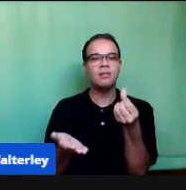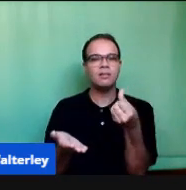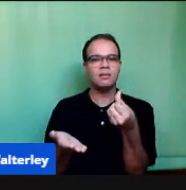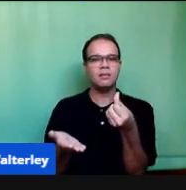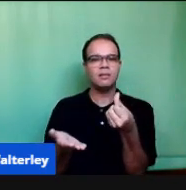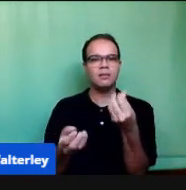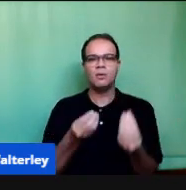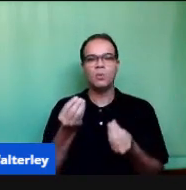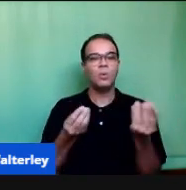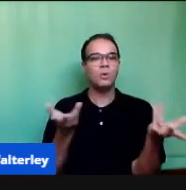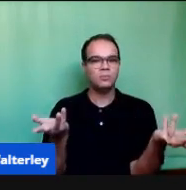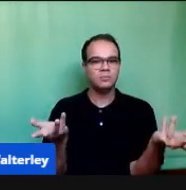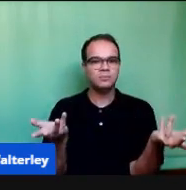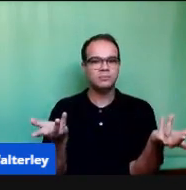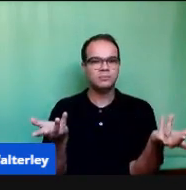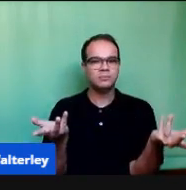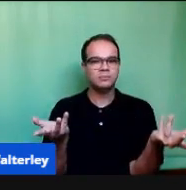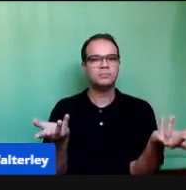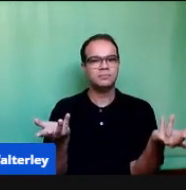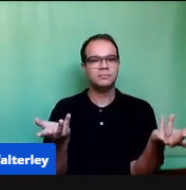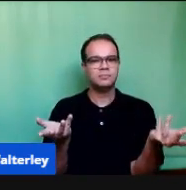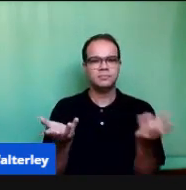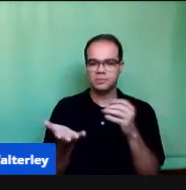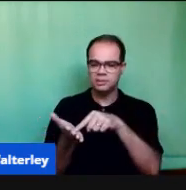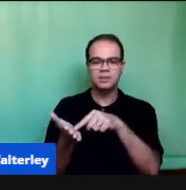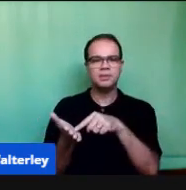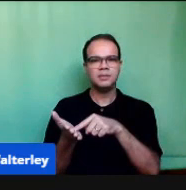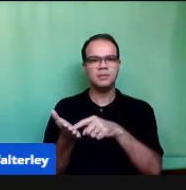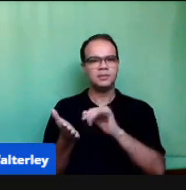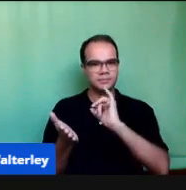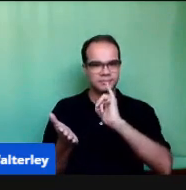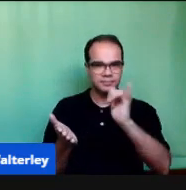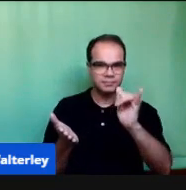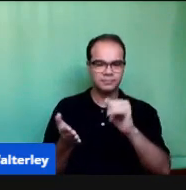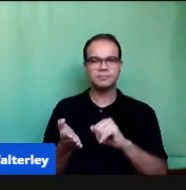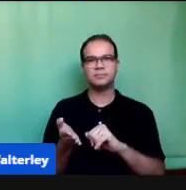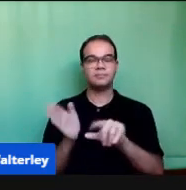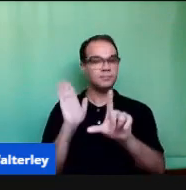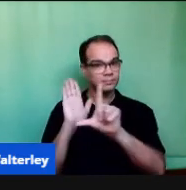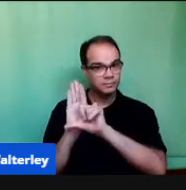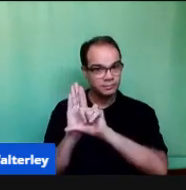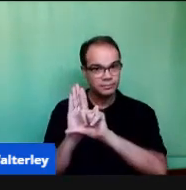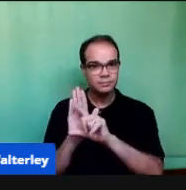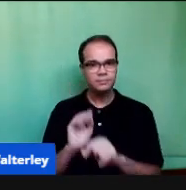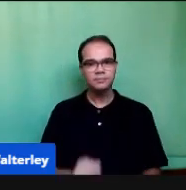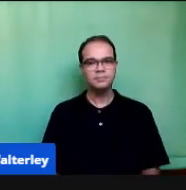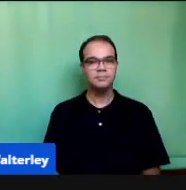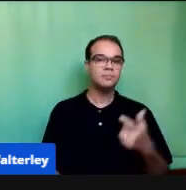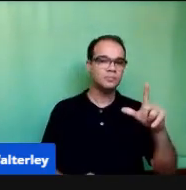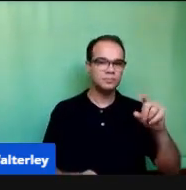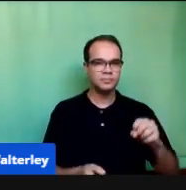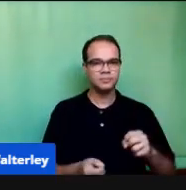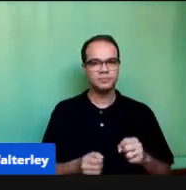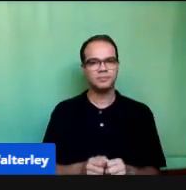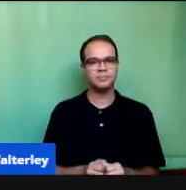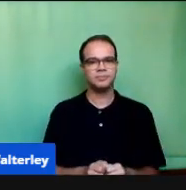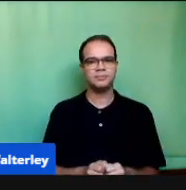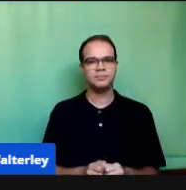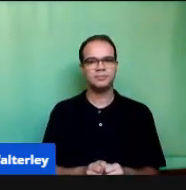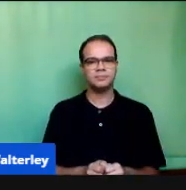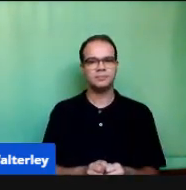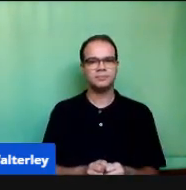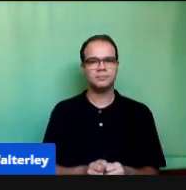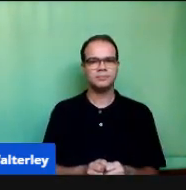e bissexuais, como também informações, direitos, legislações. Nós lançamos também a